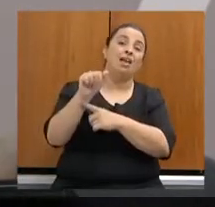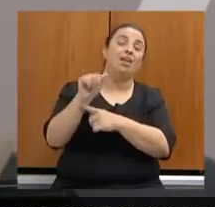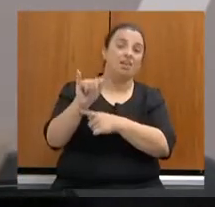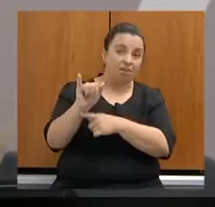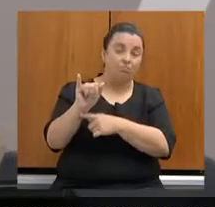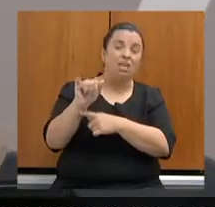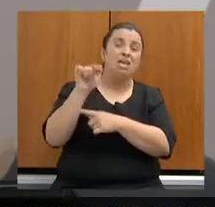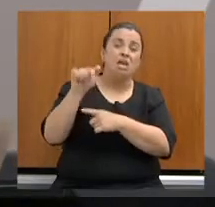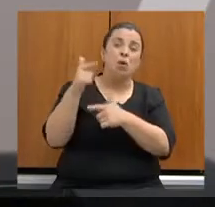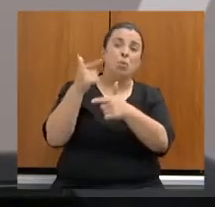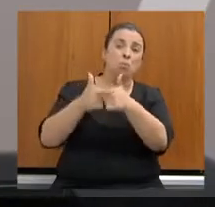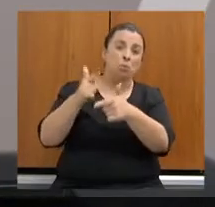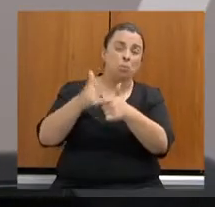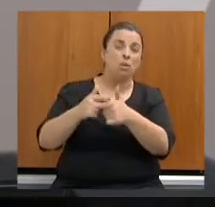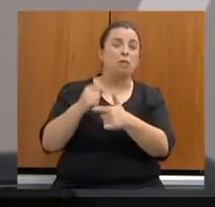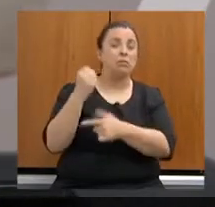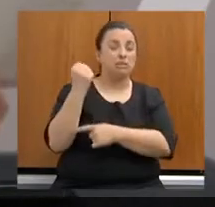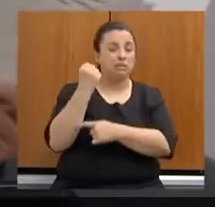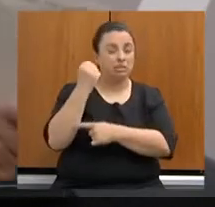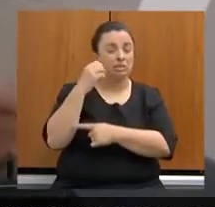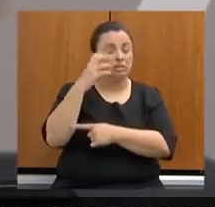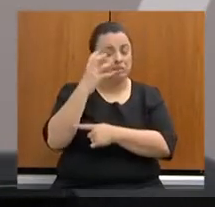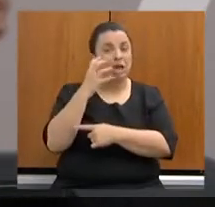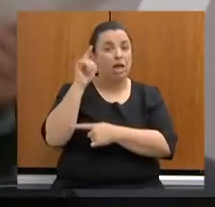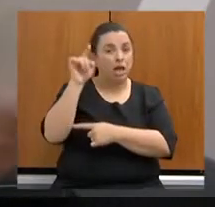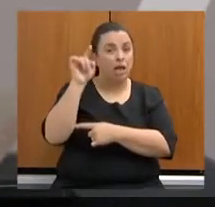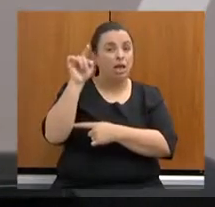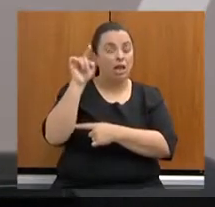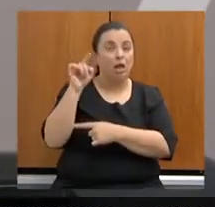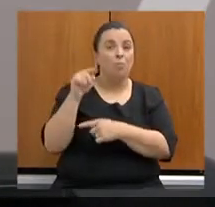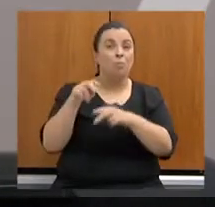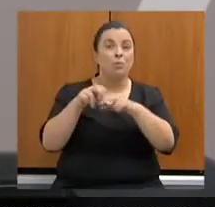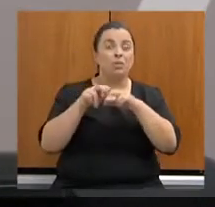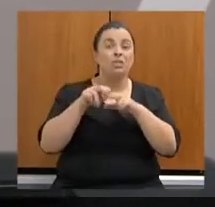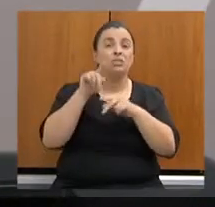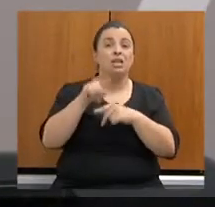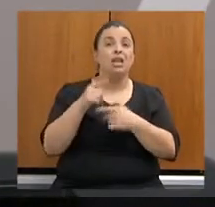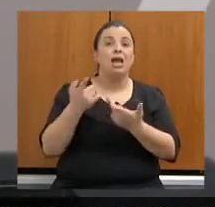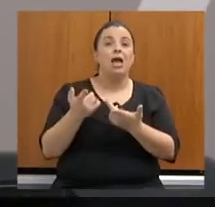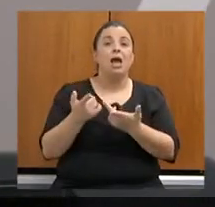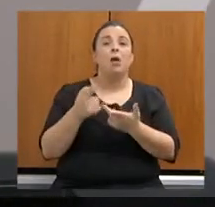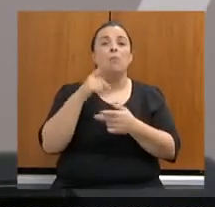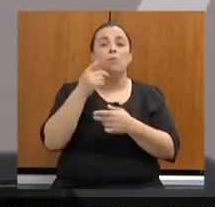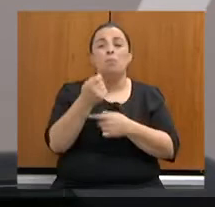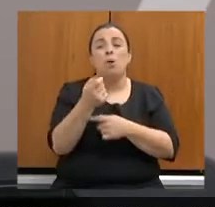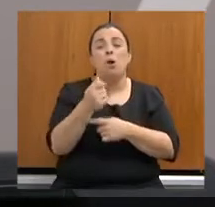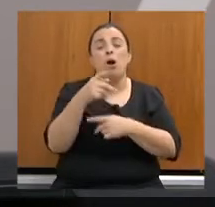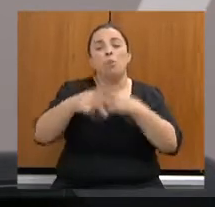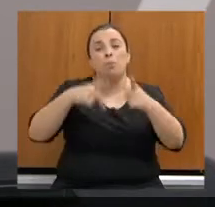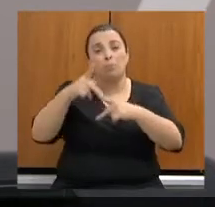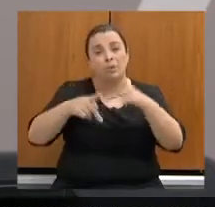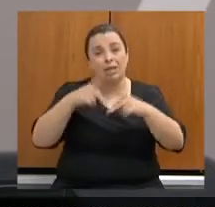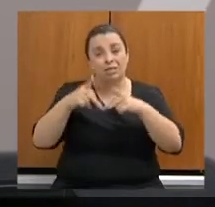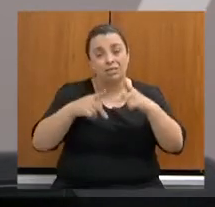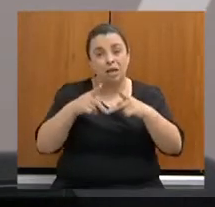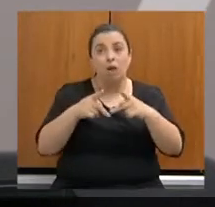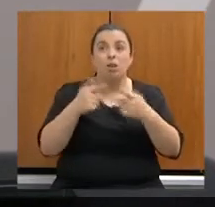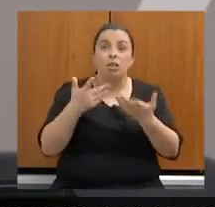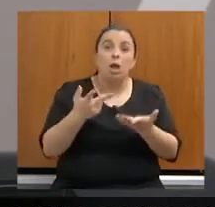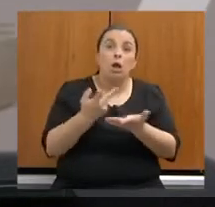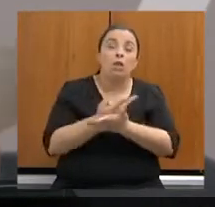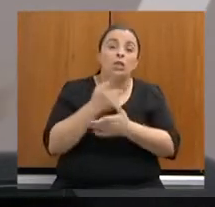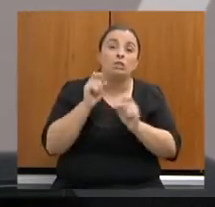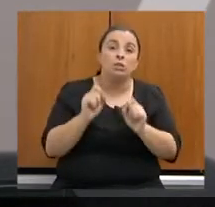gravíssimo da região pela densidade baixa populacional lá acaba fazendo com que o hospital